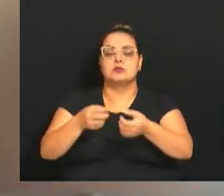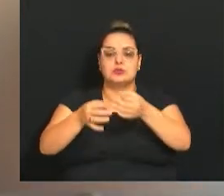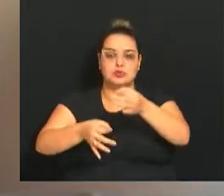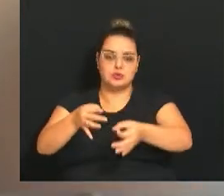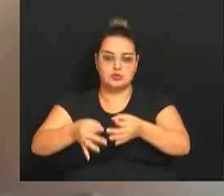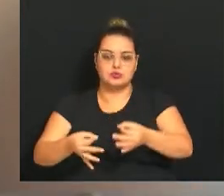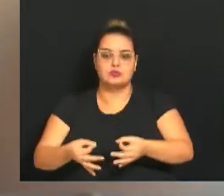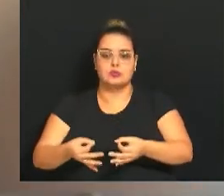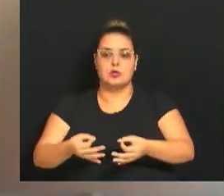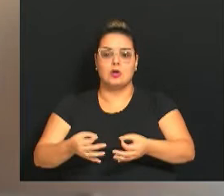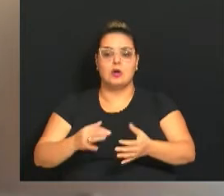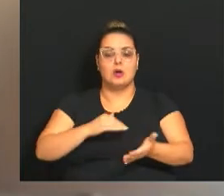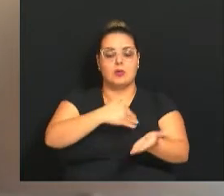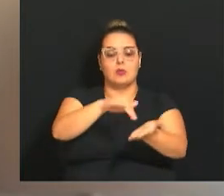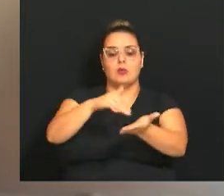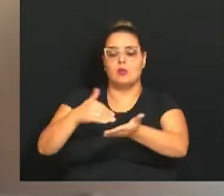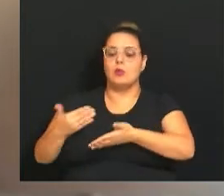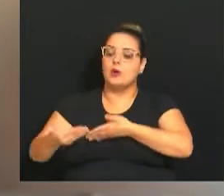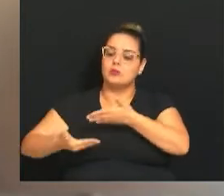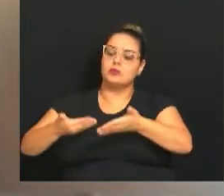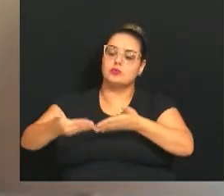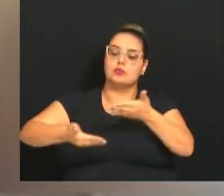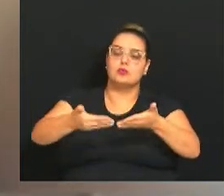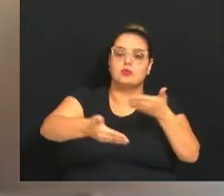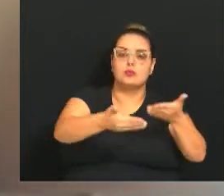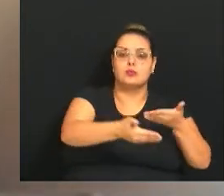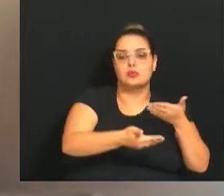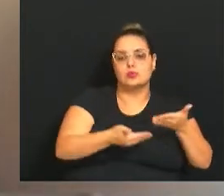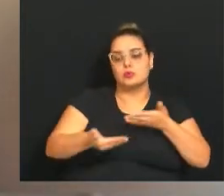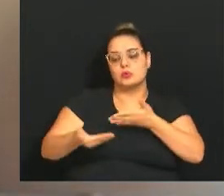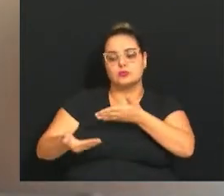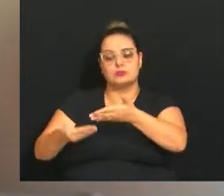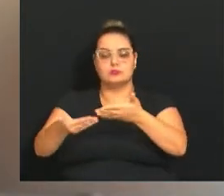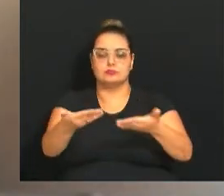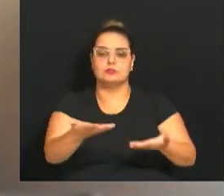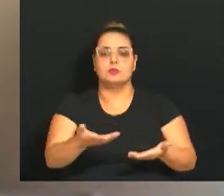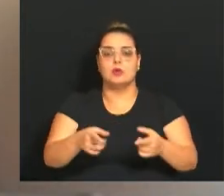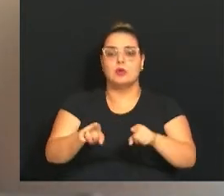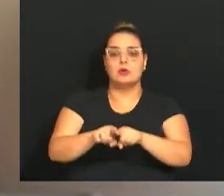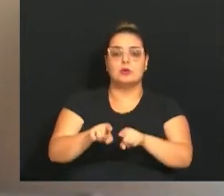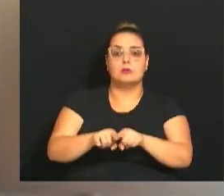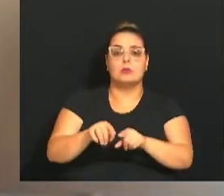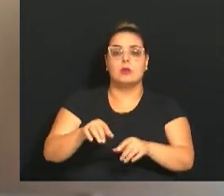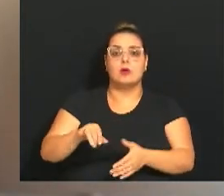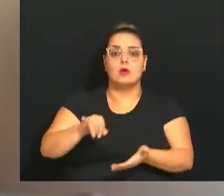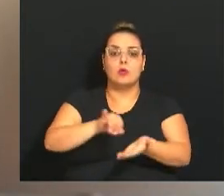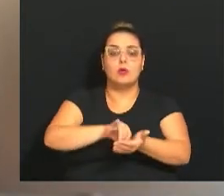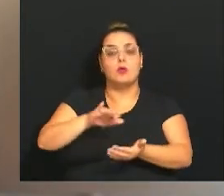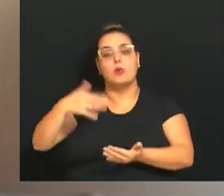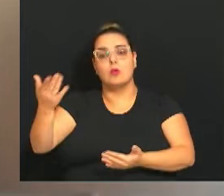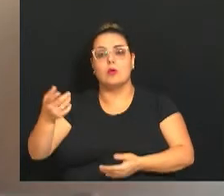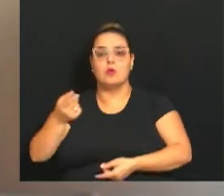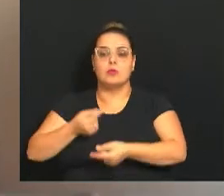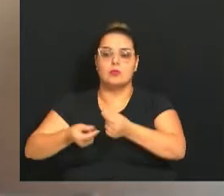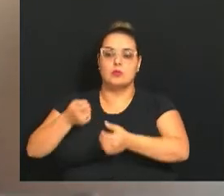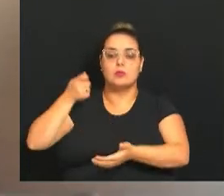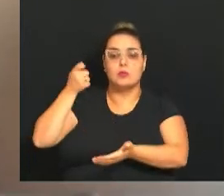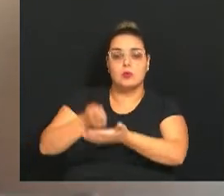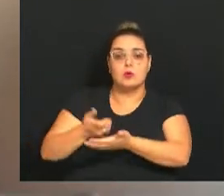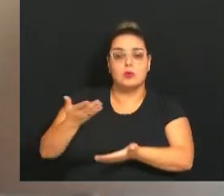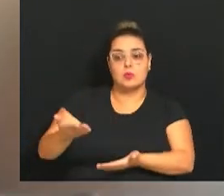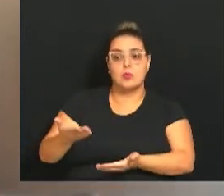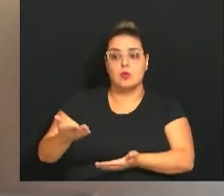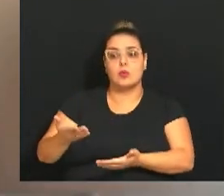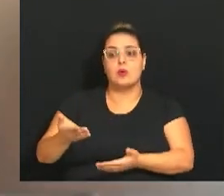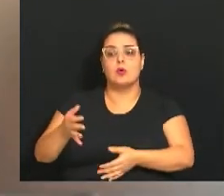as secretarias e faz a interlocução também com órgãos externos, Tribunal de Contas do Estado, Poder